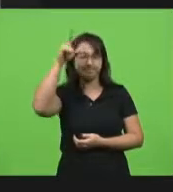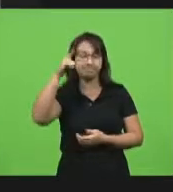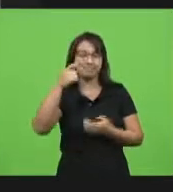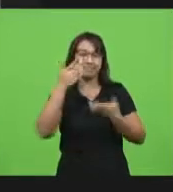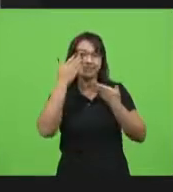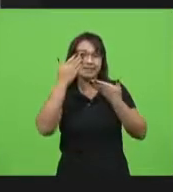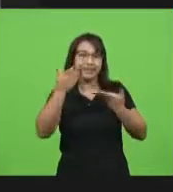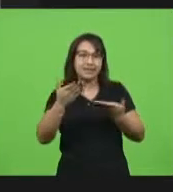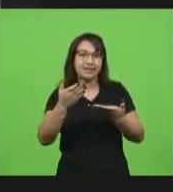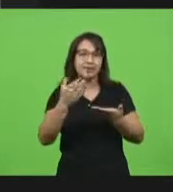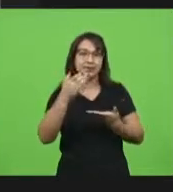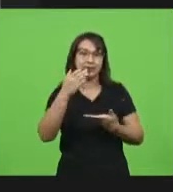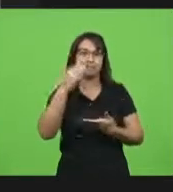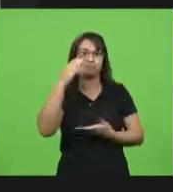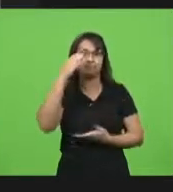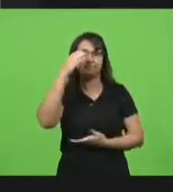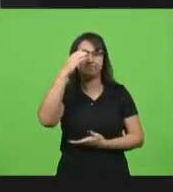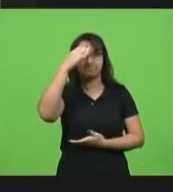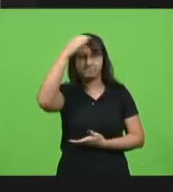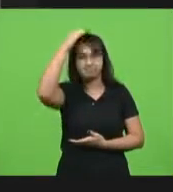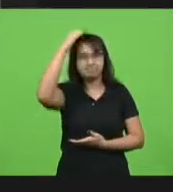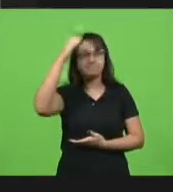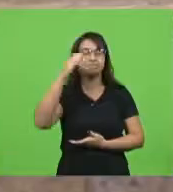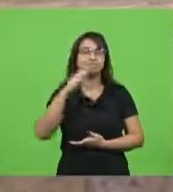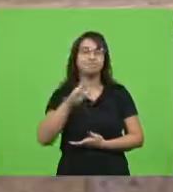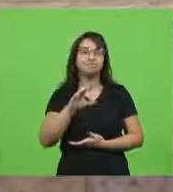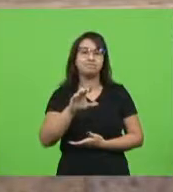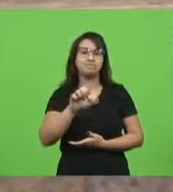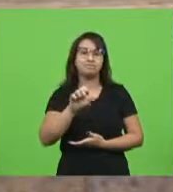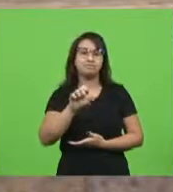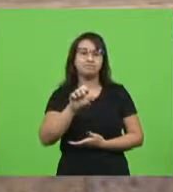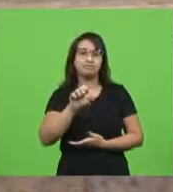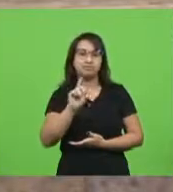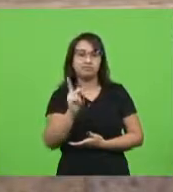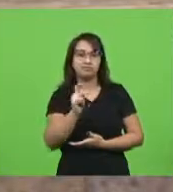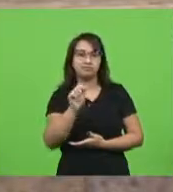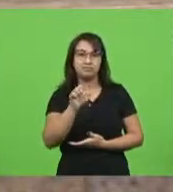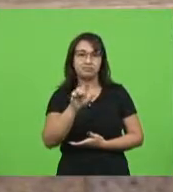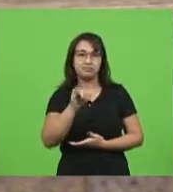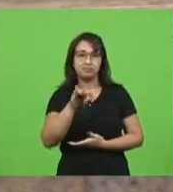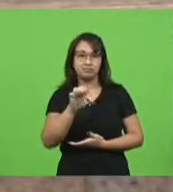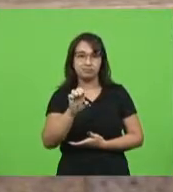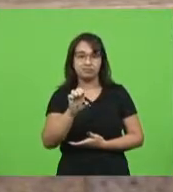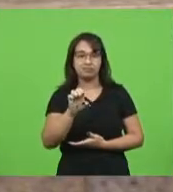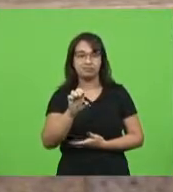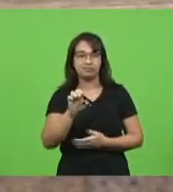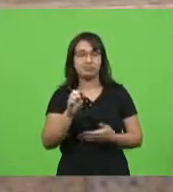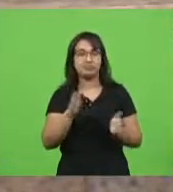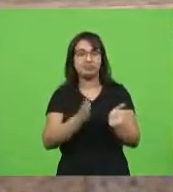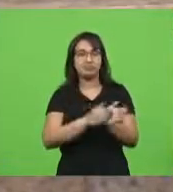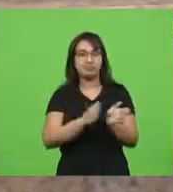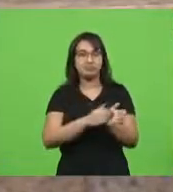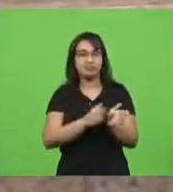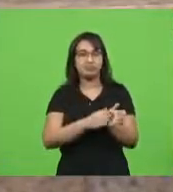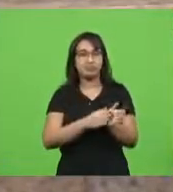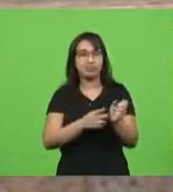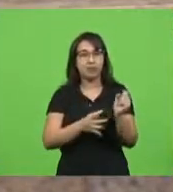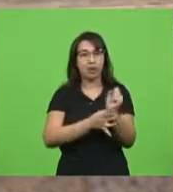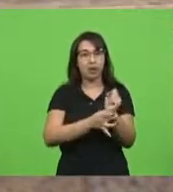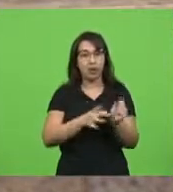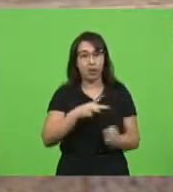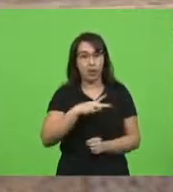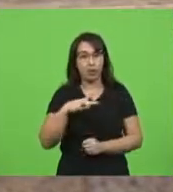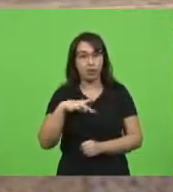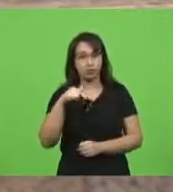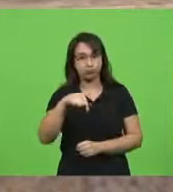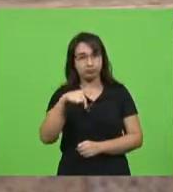Charles Vieira, presidente do colegiado, e também parabenizar a Segurança Pública de Santa